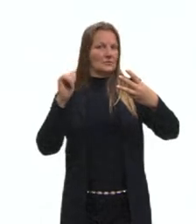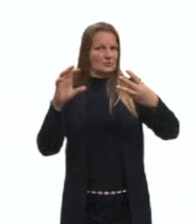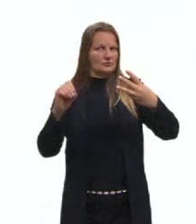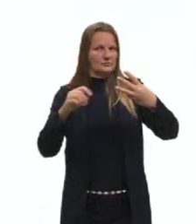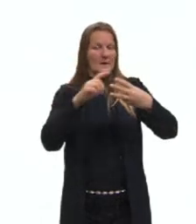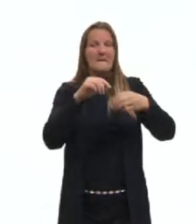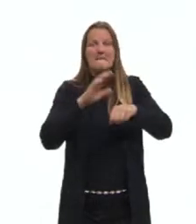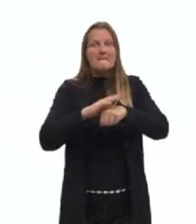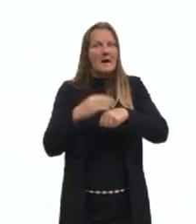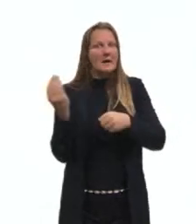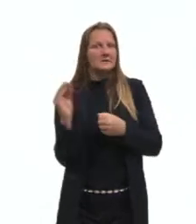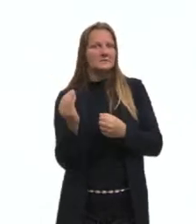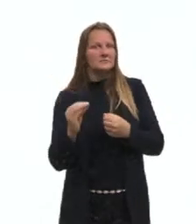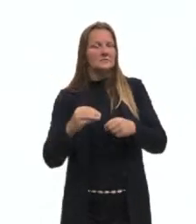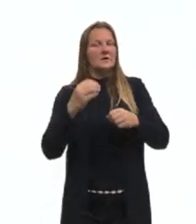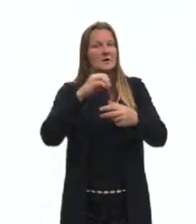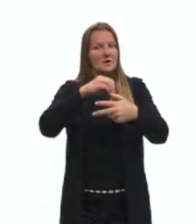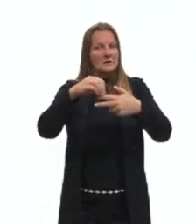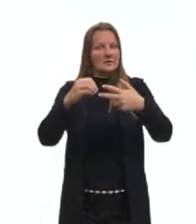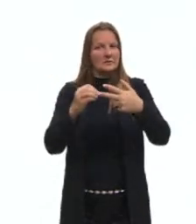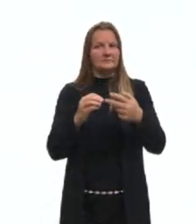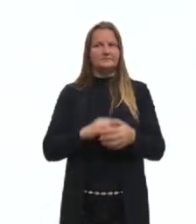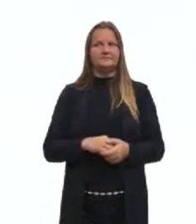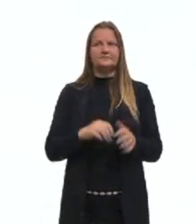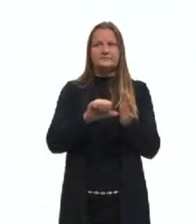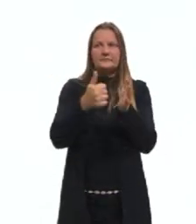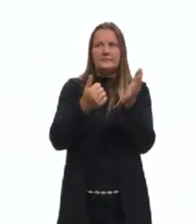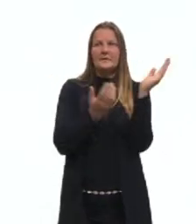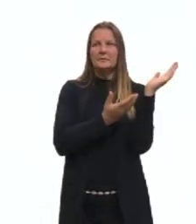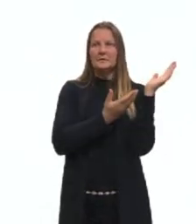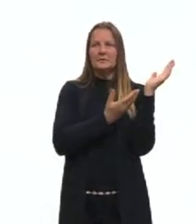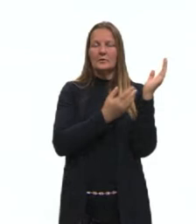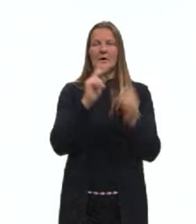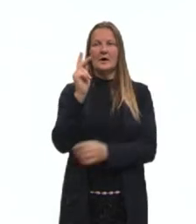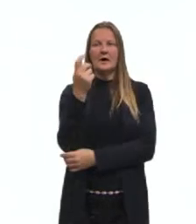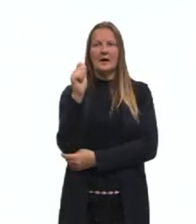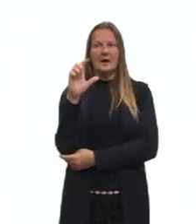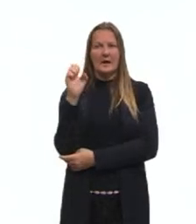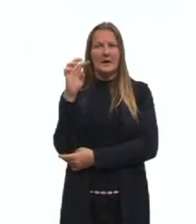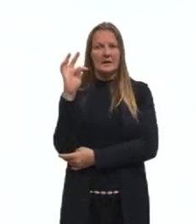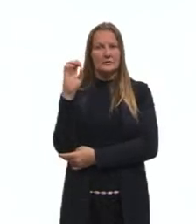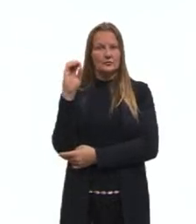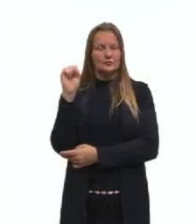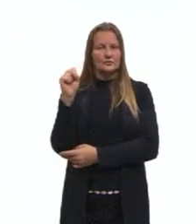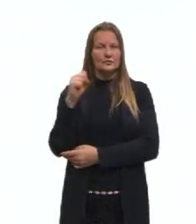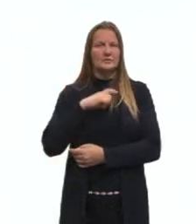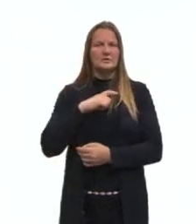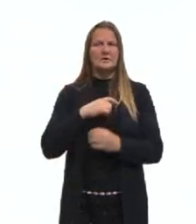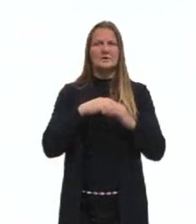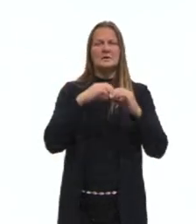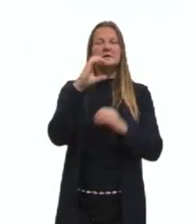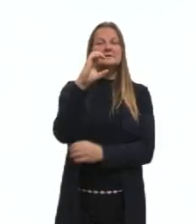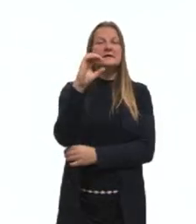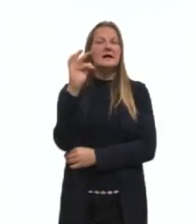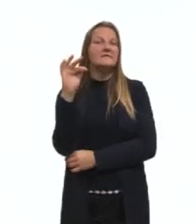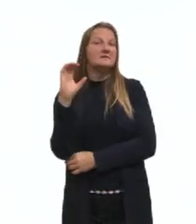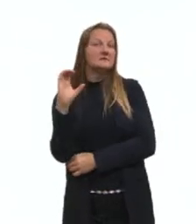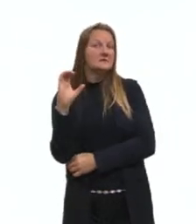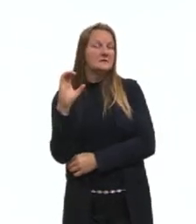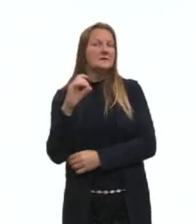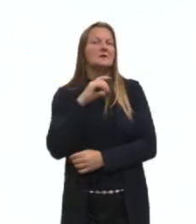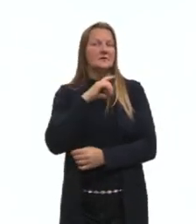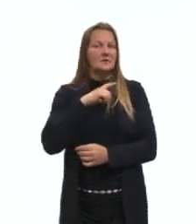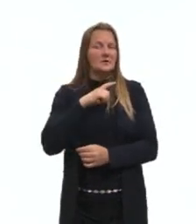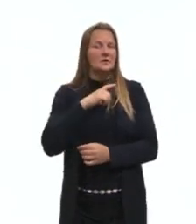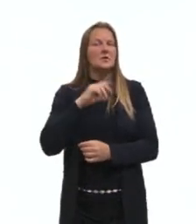a leginação é a reação que forma os haletos orgânicos como o cfcs que eu comentei na aula de